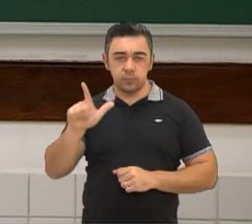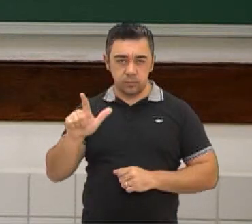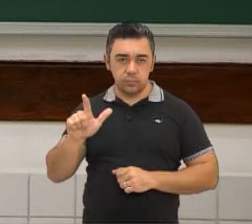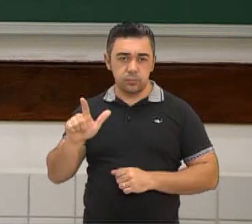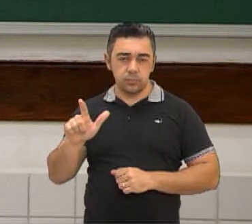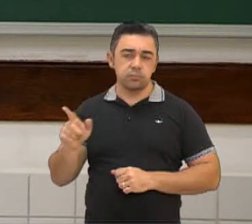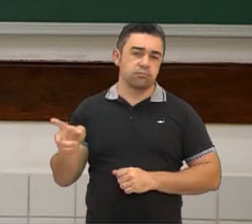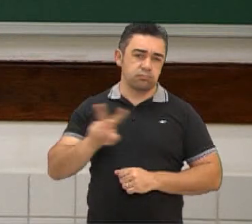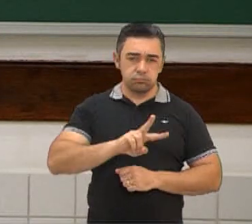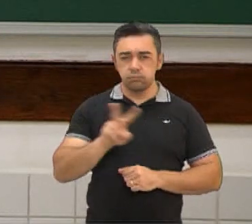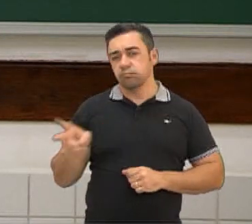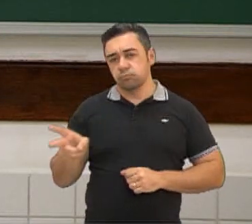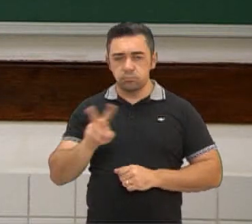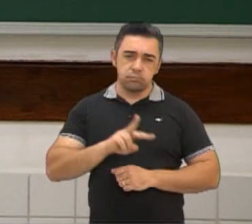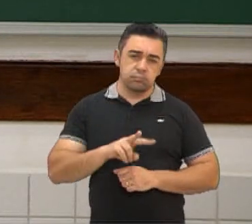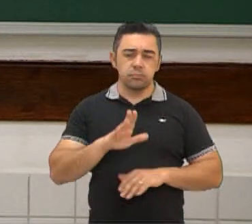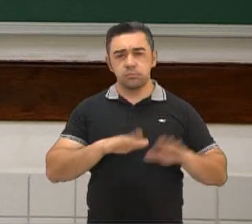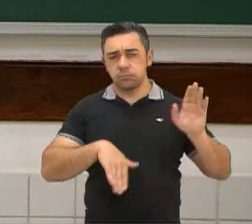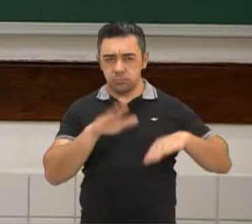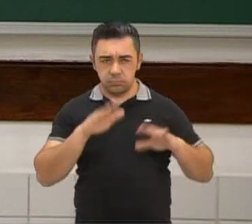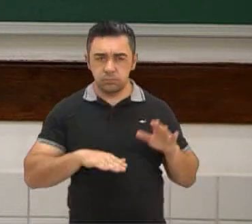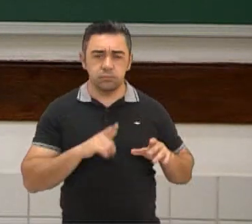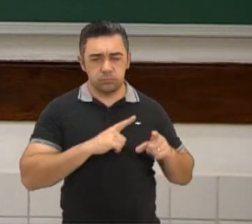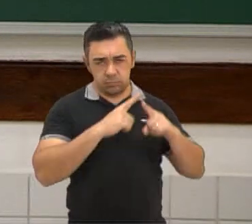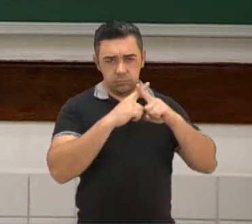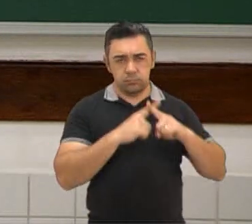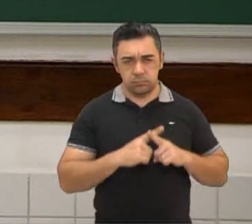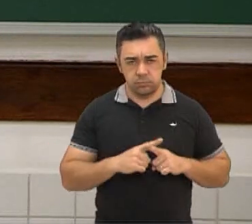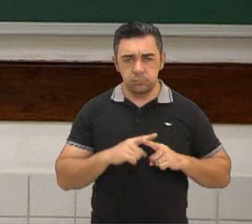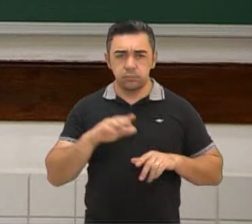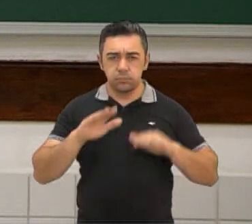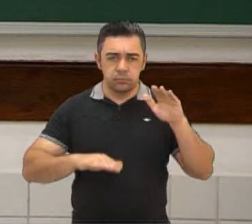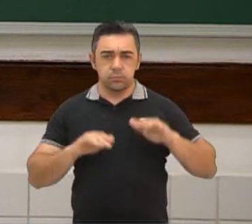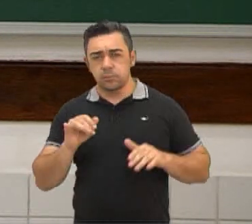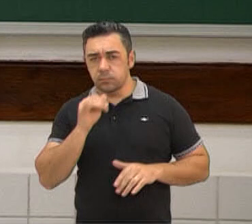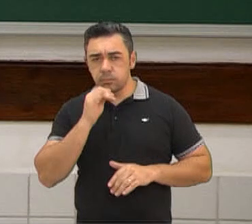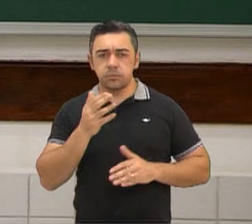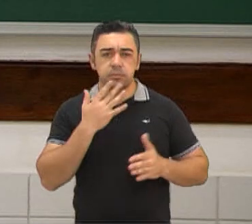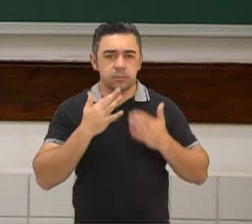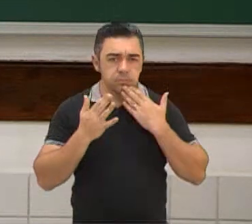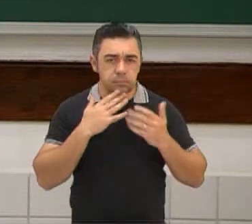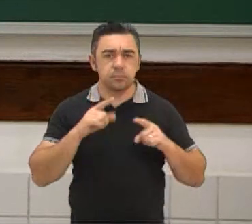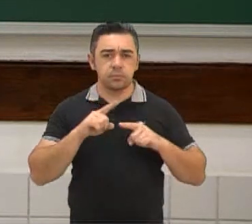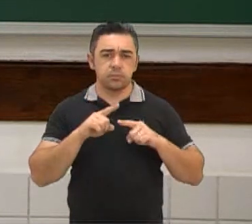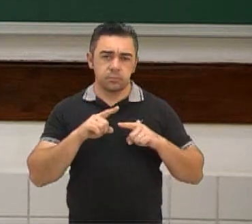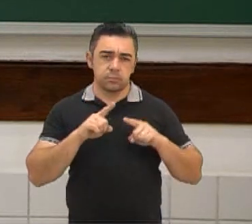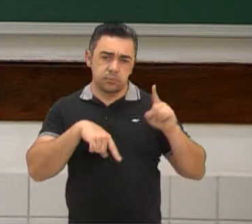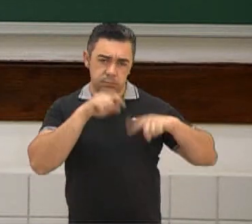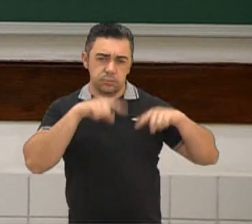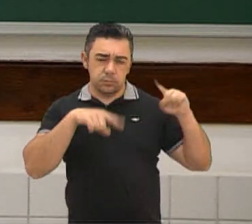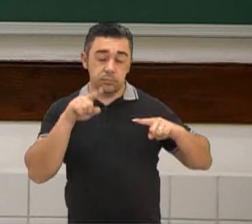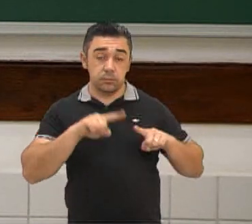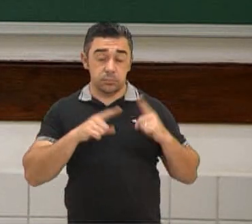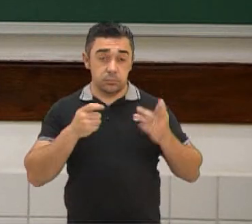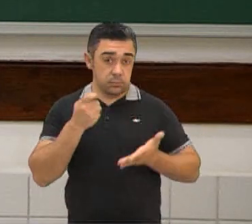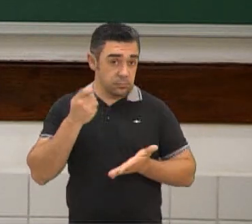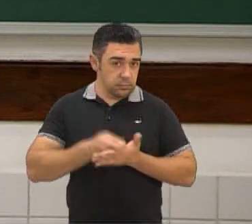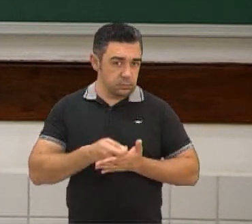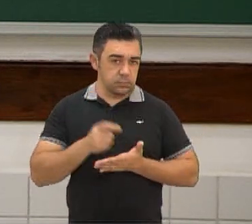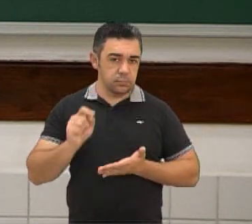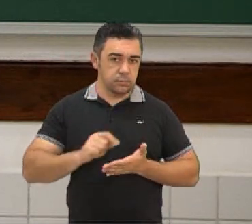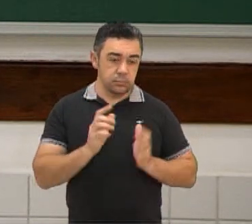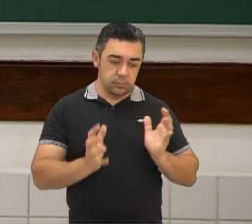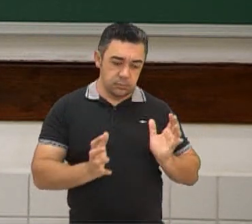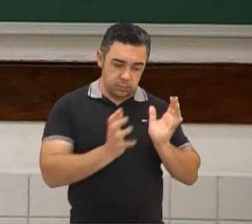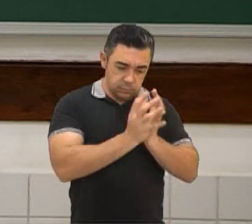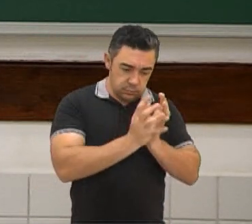tá? Mas em alguns torneios essas cores podem variar um pouquinho, mas obrigatoriamente um time